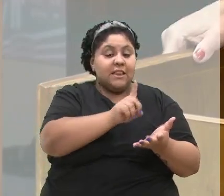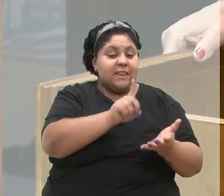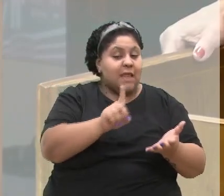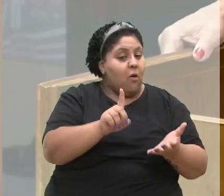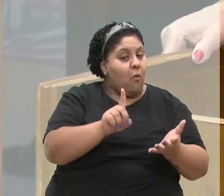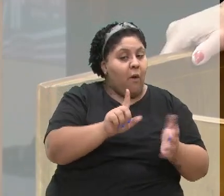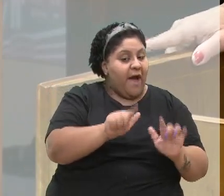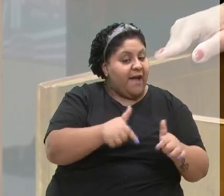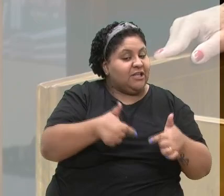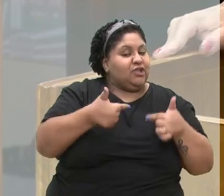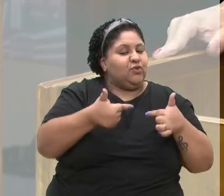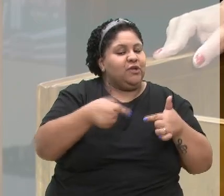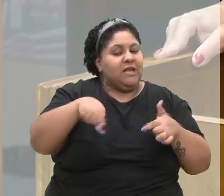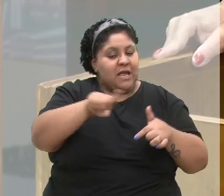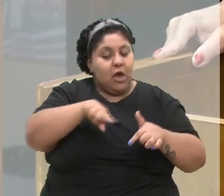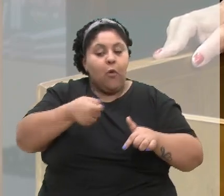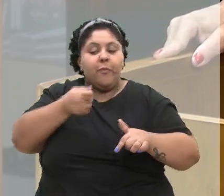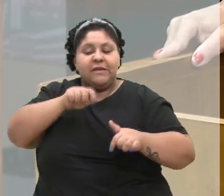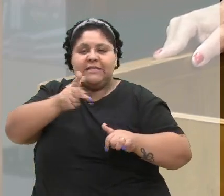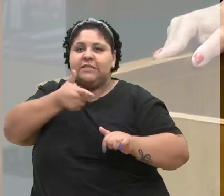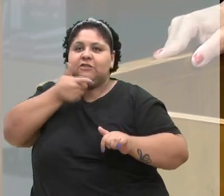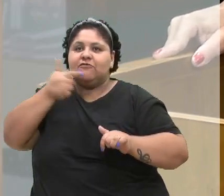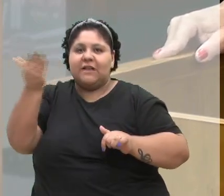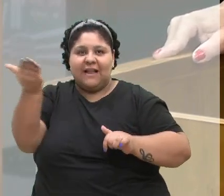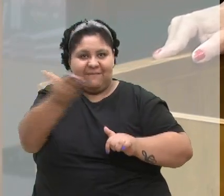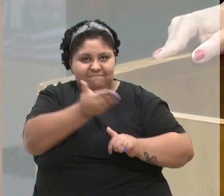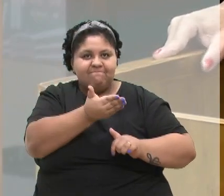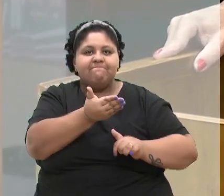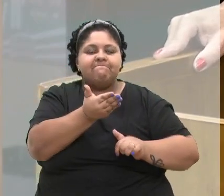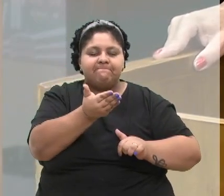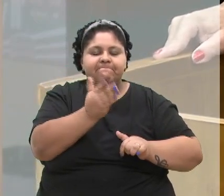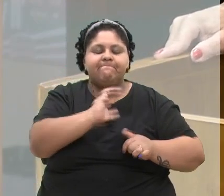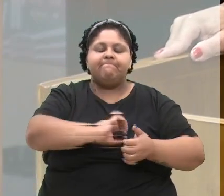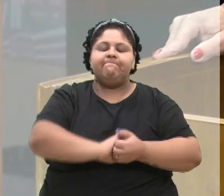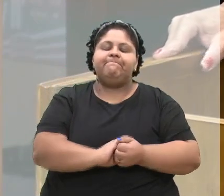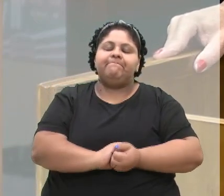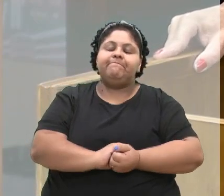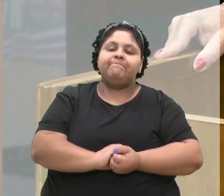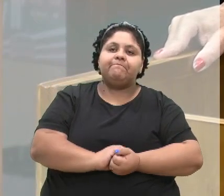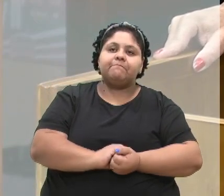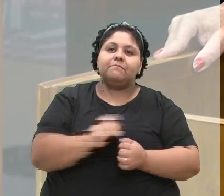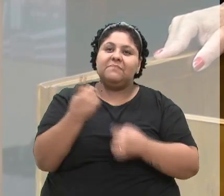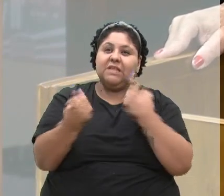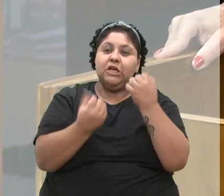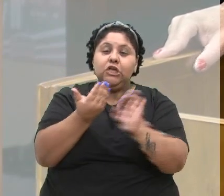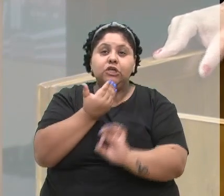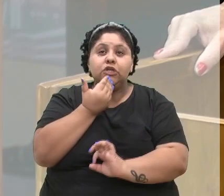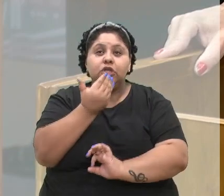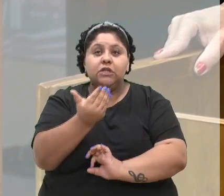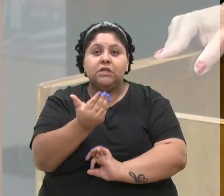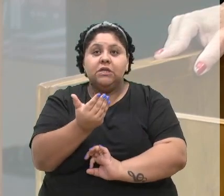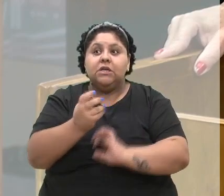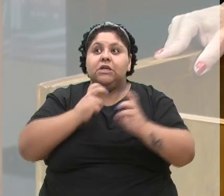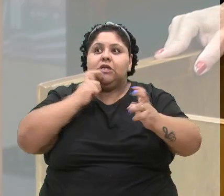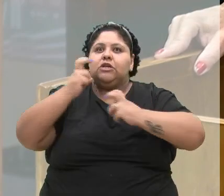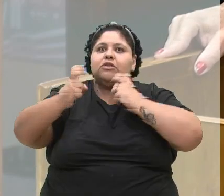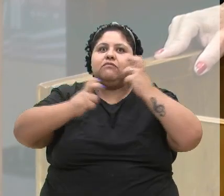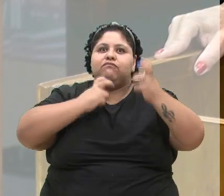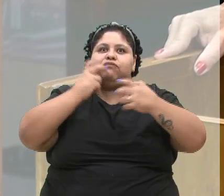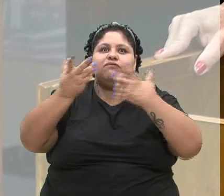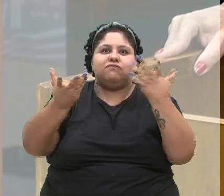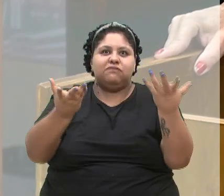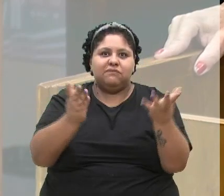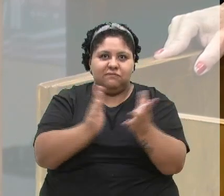ocorrido, eu preciso colocar aqui para os senhores e as senhoras alguns pedidos de socorro que eu tenho